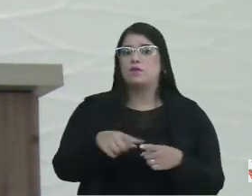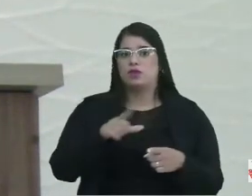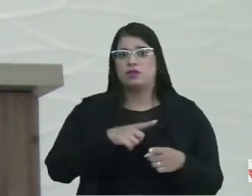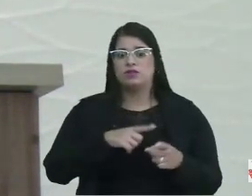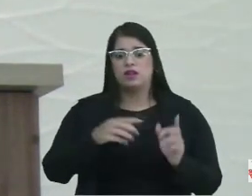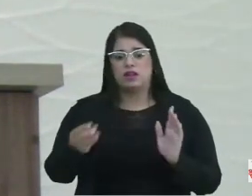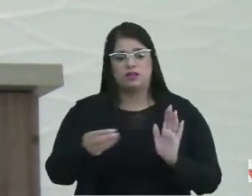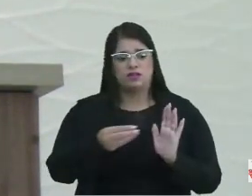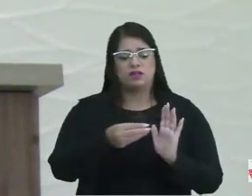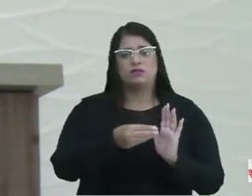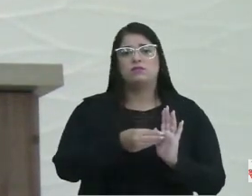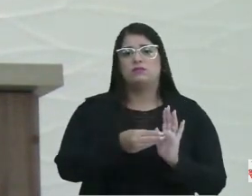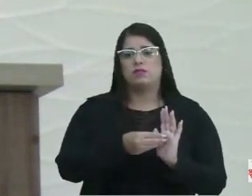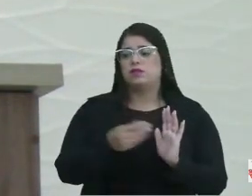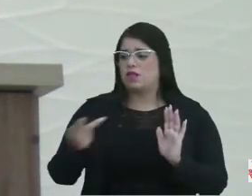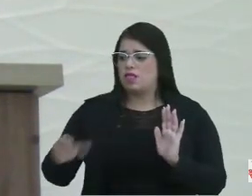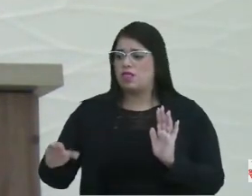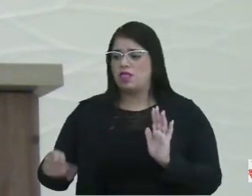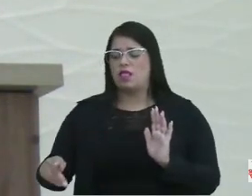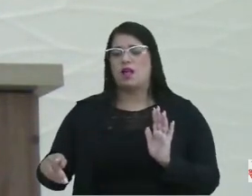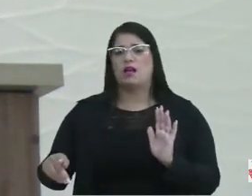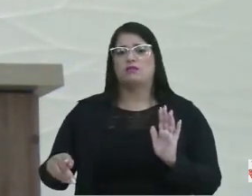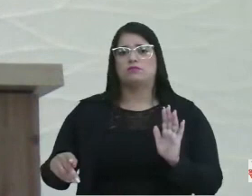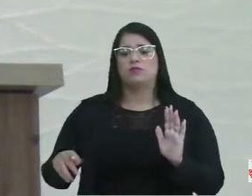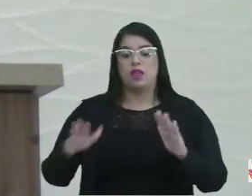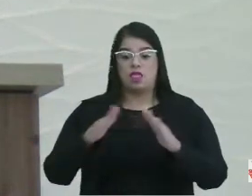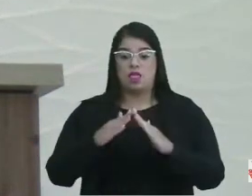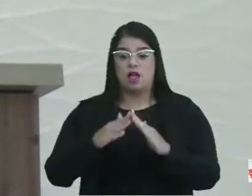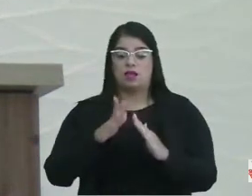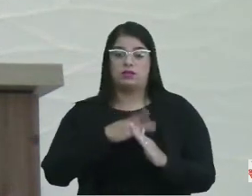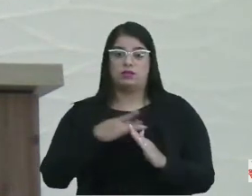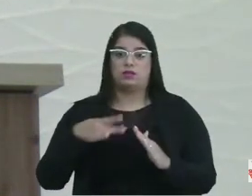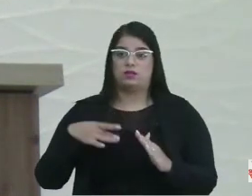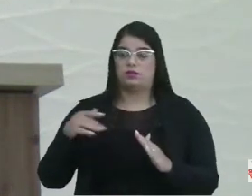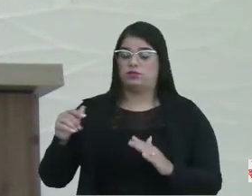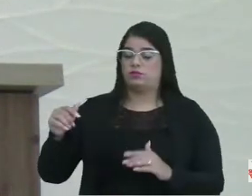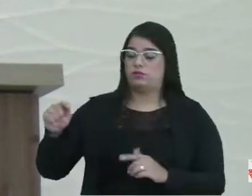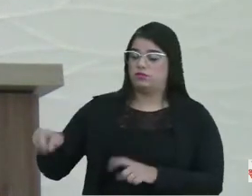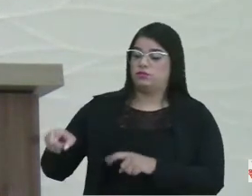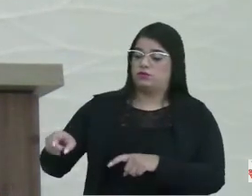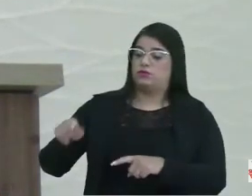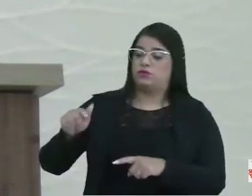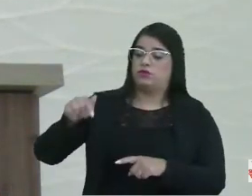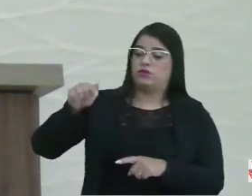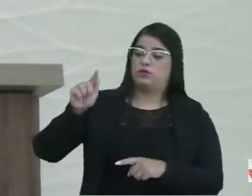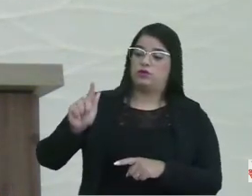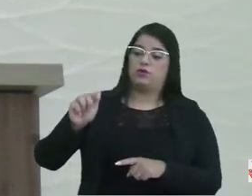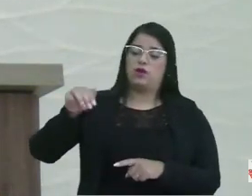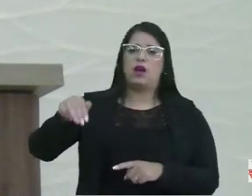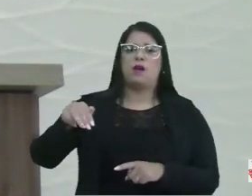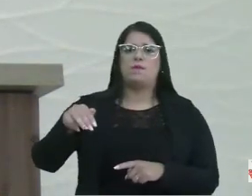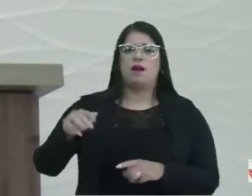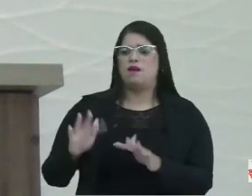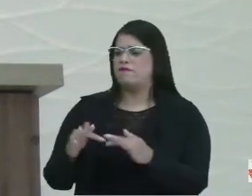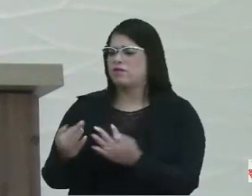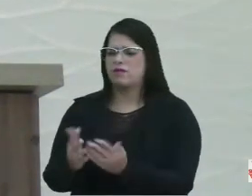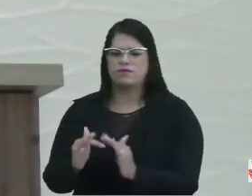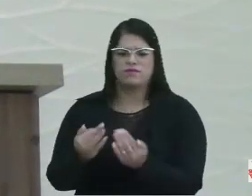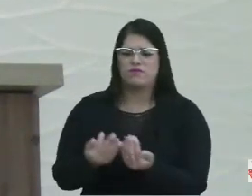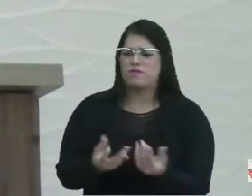lá na comunidade do Gama, no posto Gama, para atender a população ali. Muitas famílias que precisam do